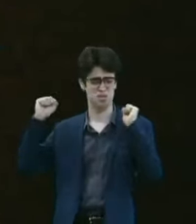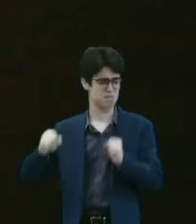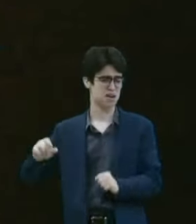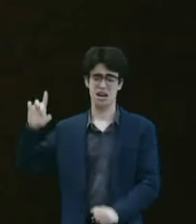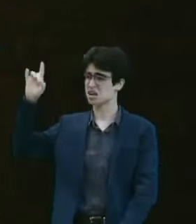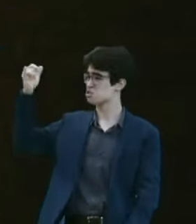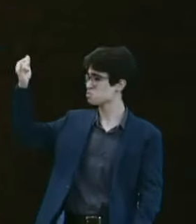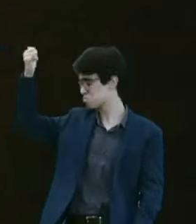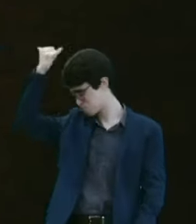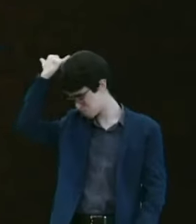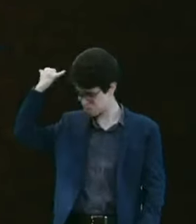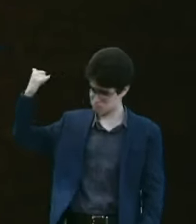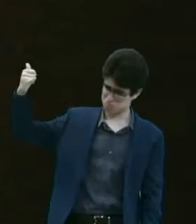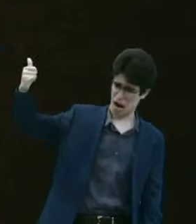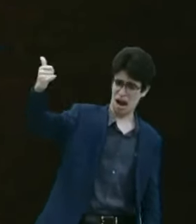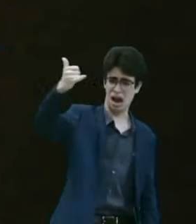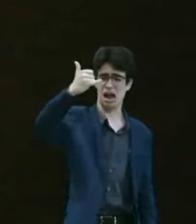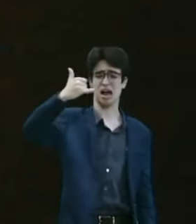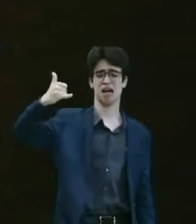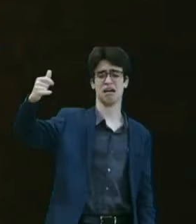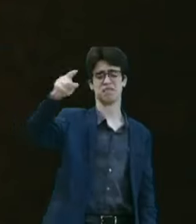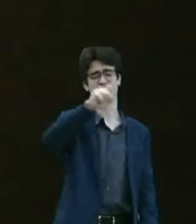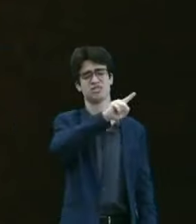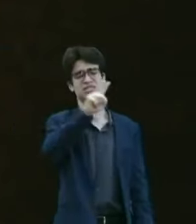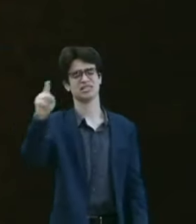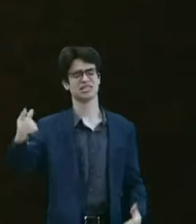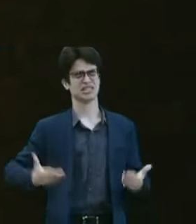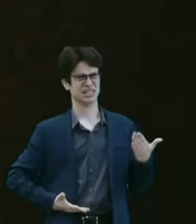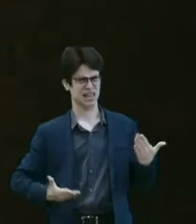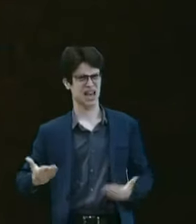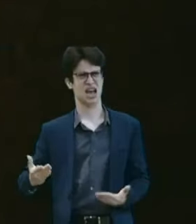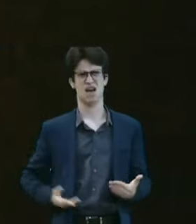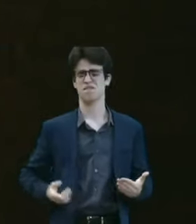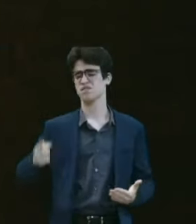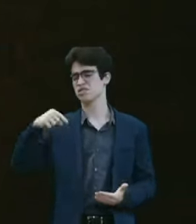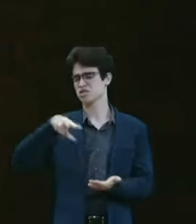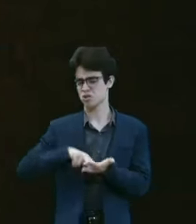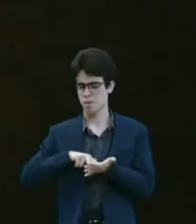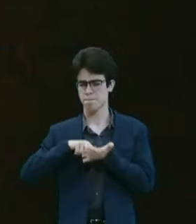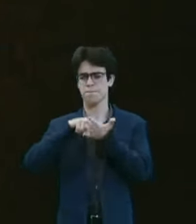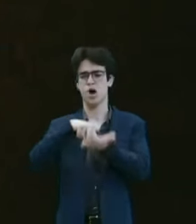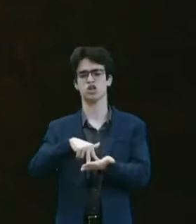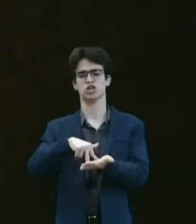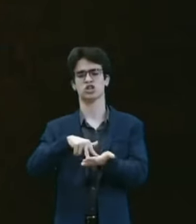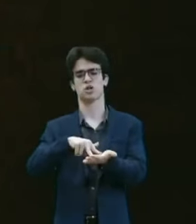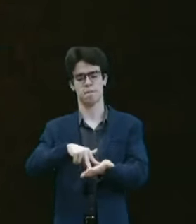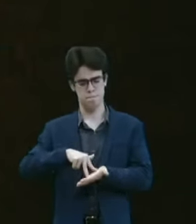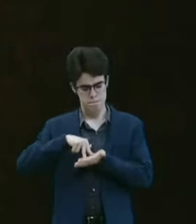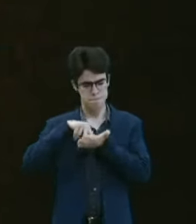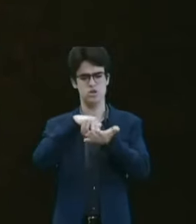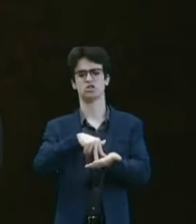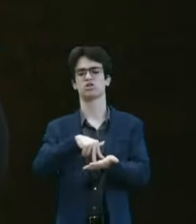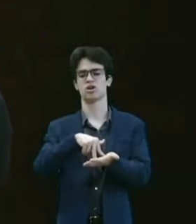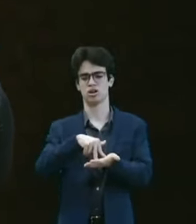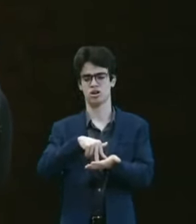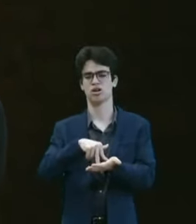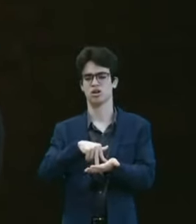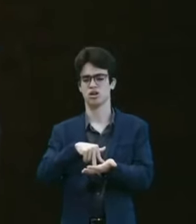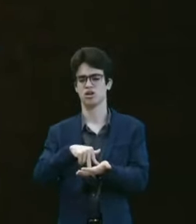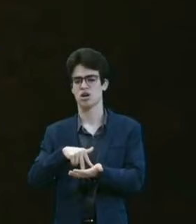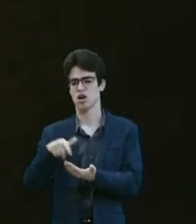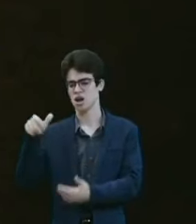tua unção sobre servos e servas, que eles se posicionem, que eles se posicionem. O